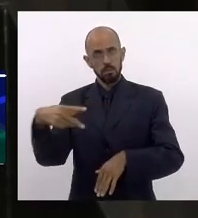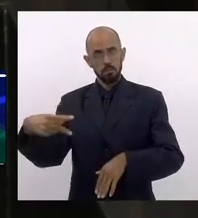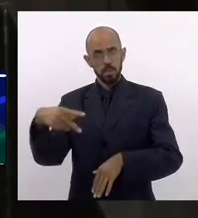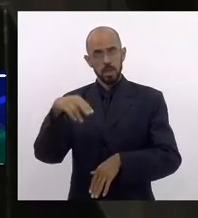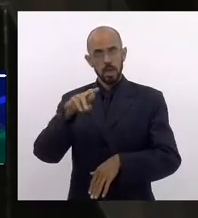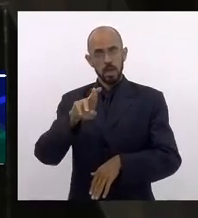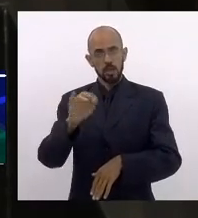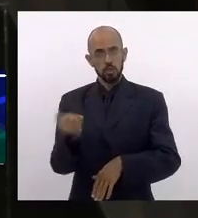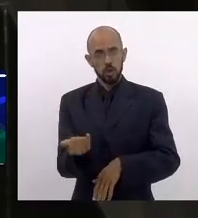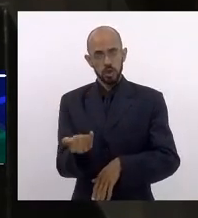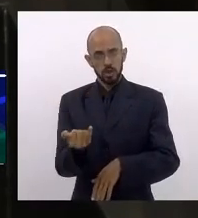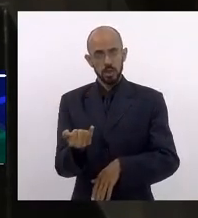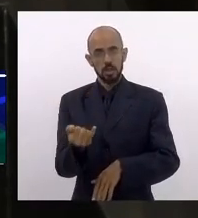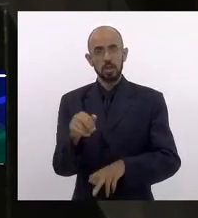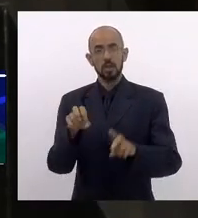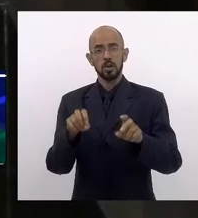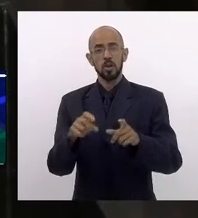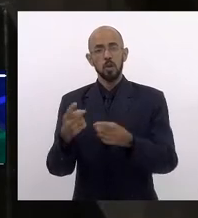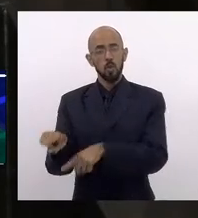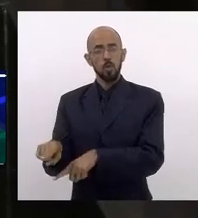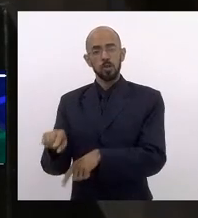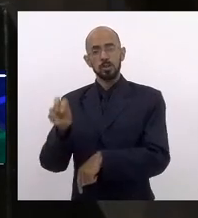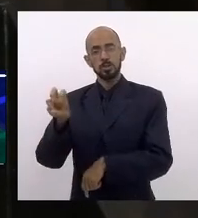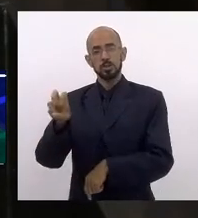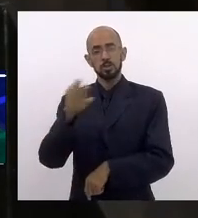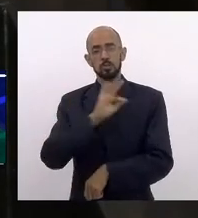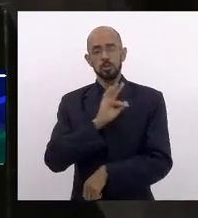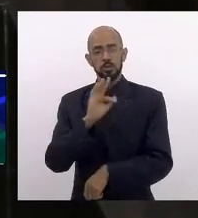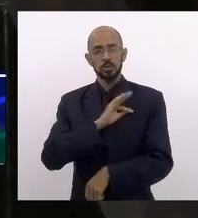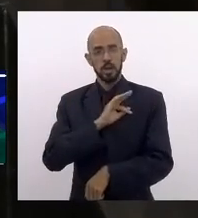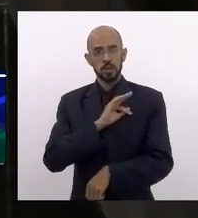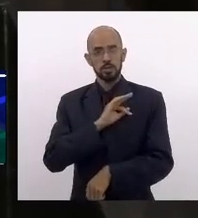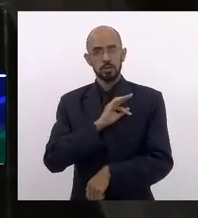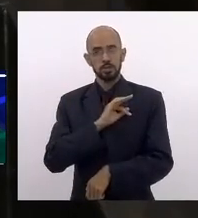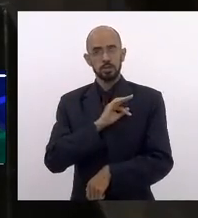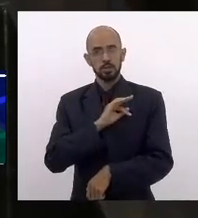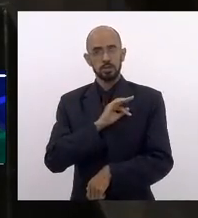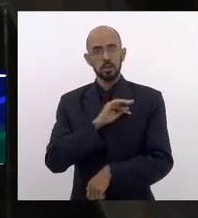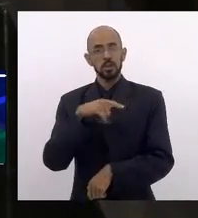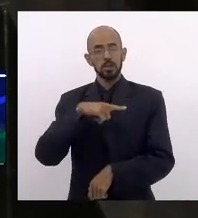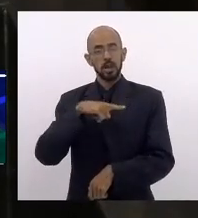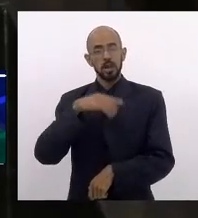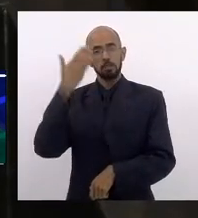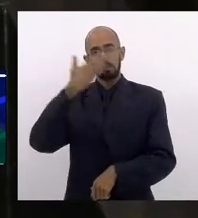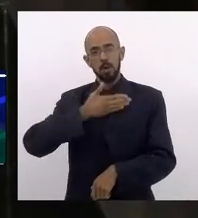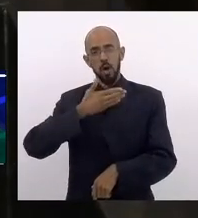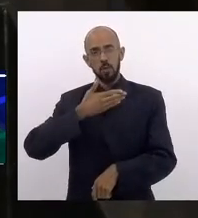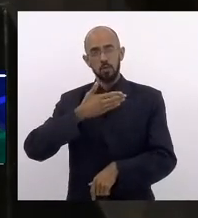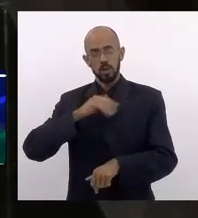Rio de Janeiro contra 5 policiais militares que comprovadamente, segundo o MP,